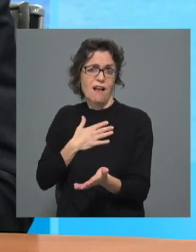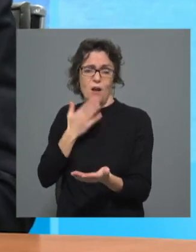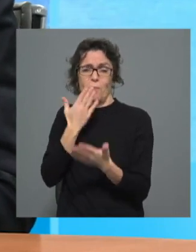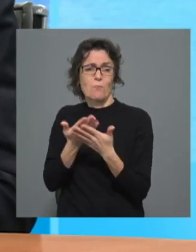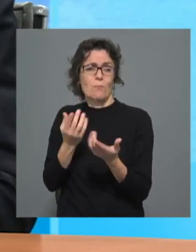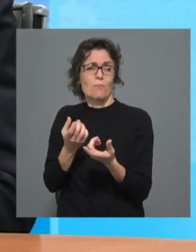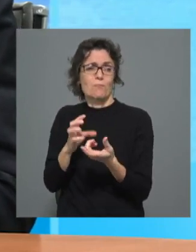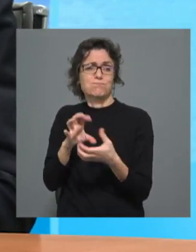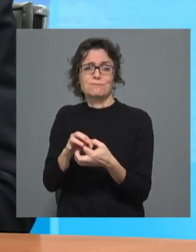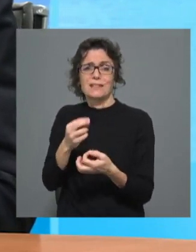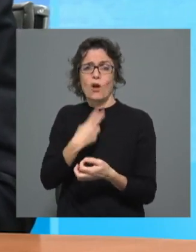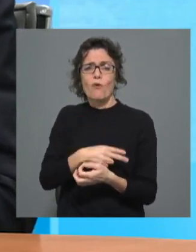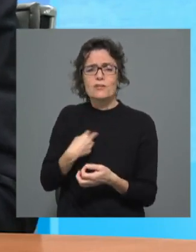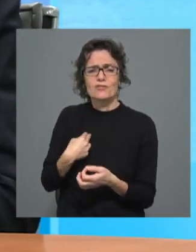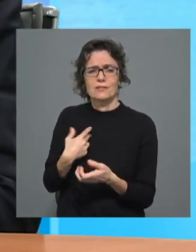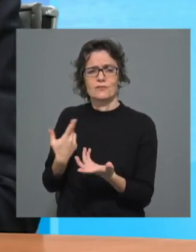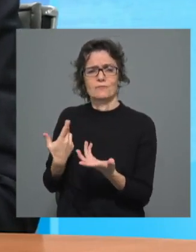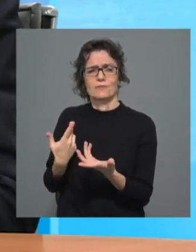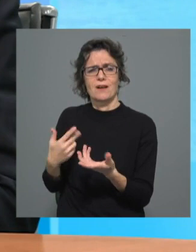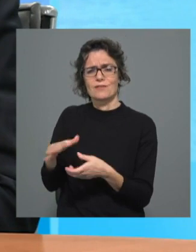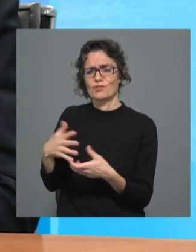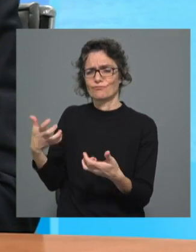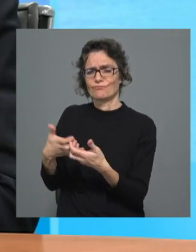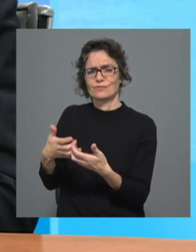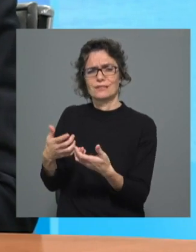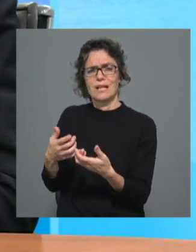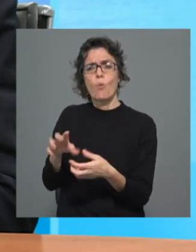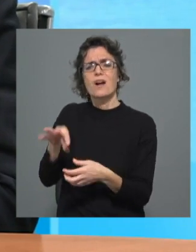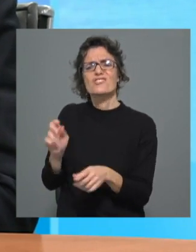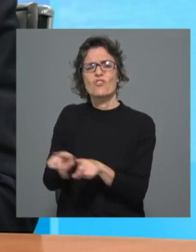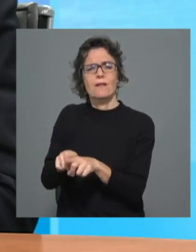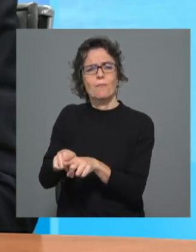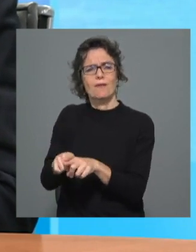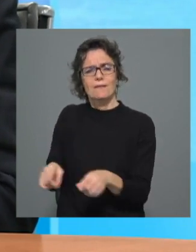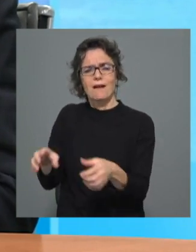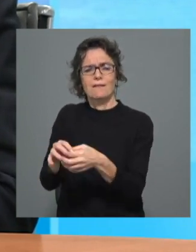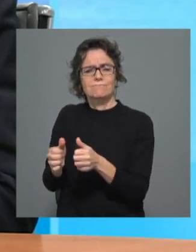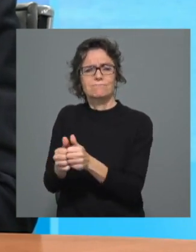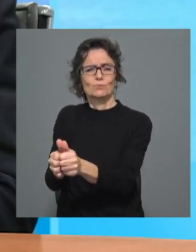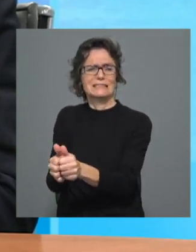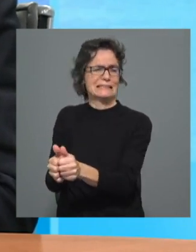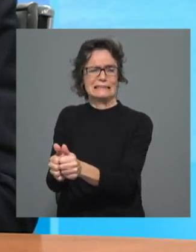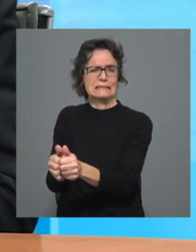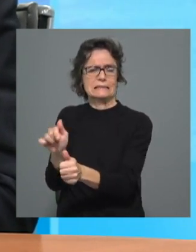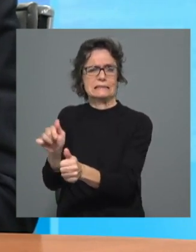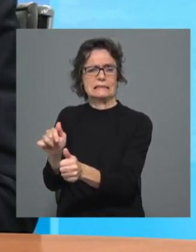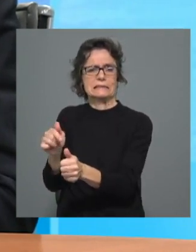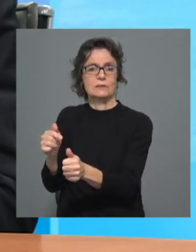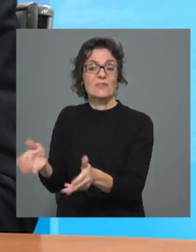associa de tal modo às opções políticas que acaba por incentivar a